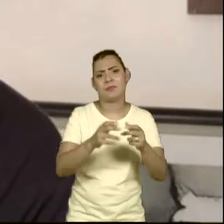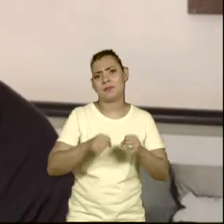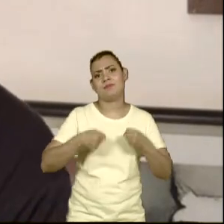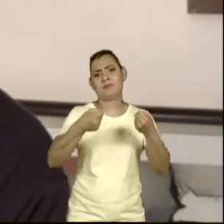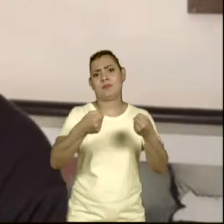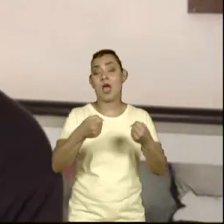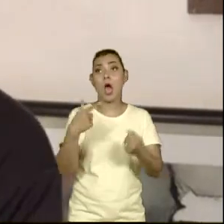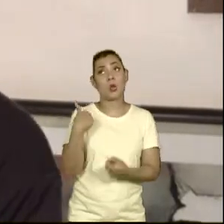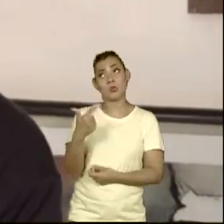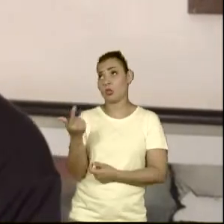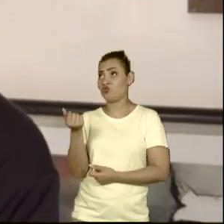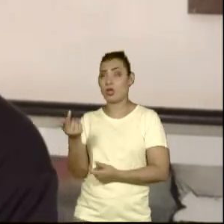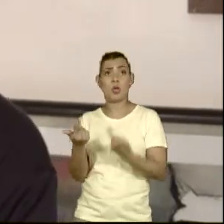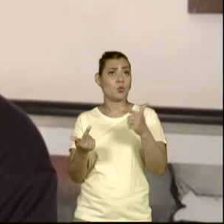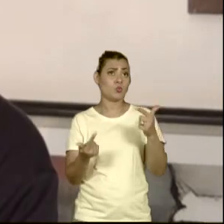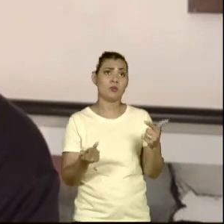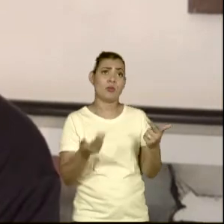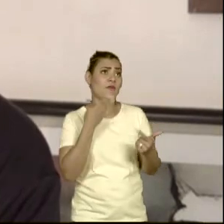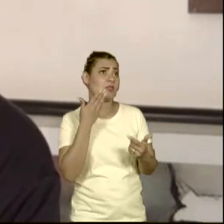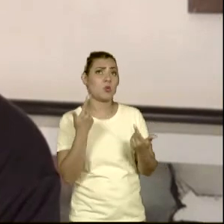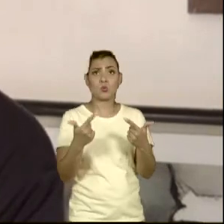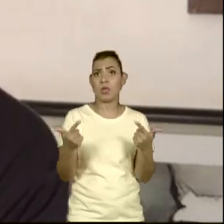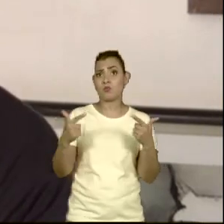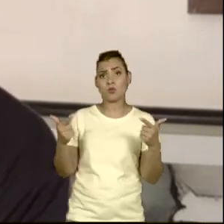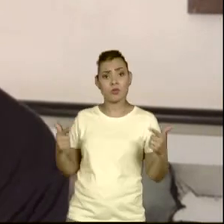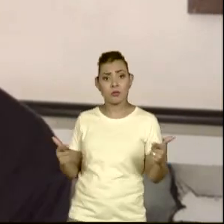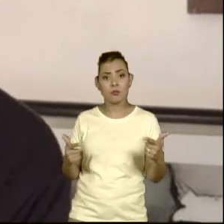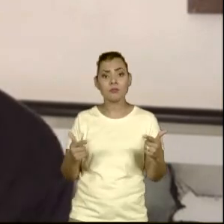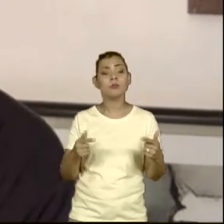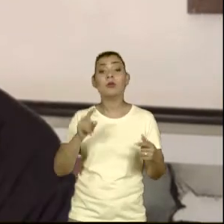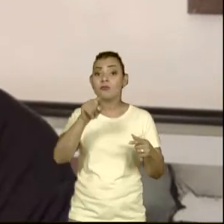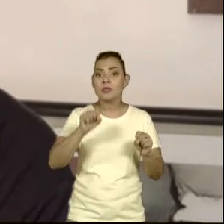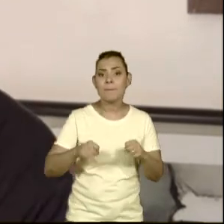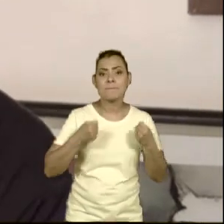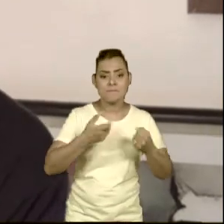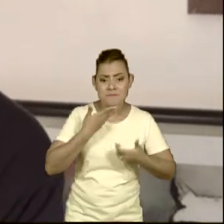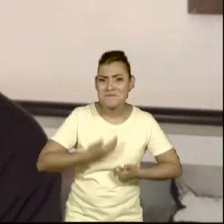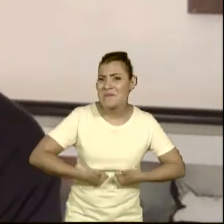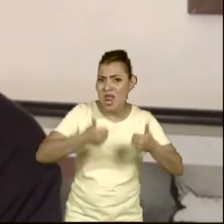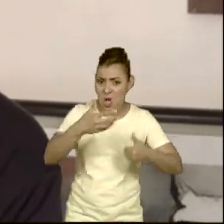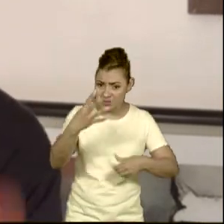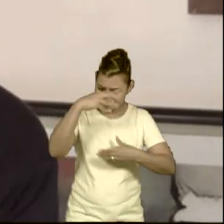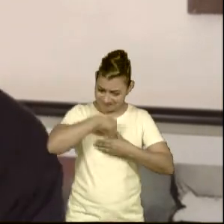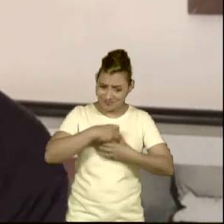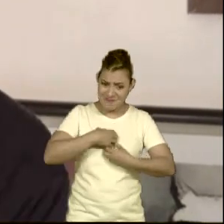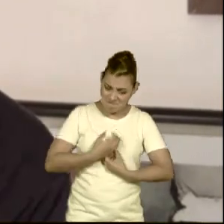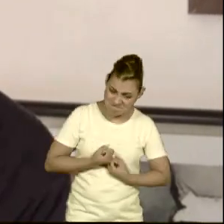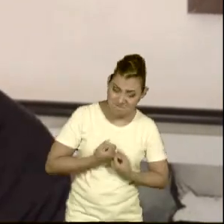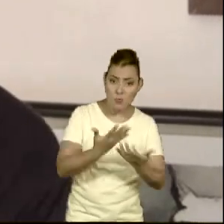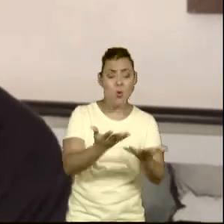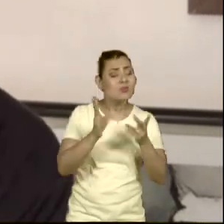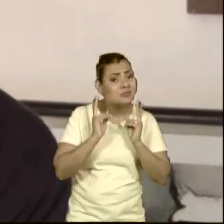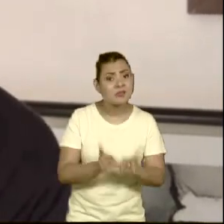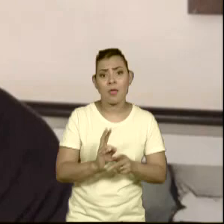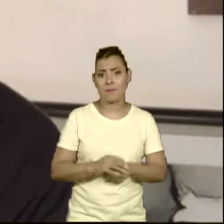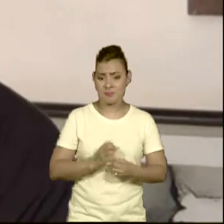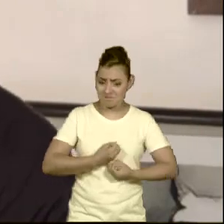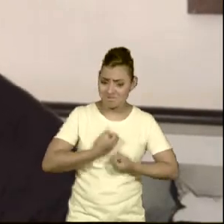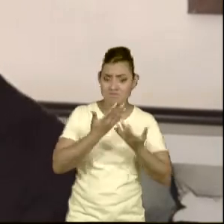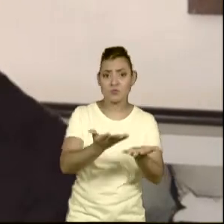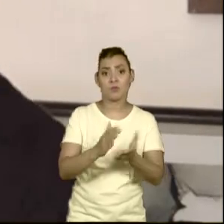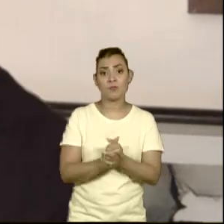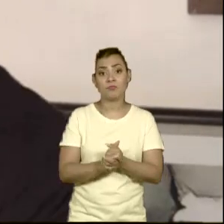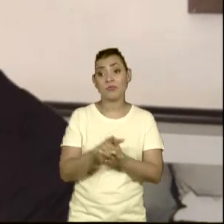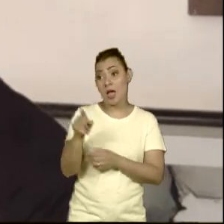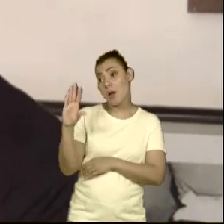Ah, mas eu não tenho dinheiro, eu não tenho recurso, eu não tenho a facilidade que você fez. Qual é o teu melhor dentro do que você pode fazer? Sempre, sempre. Ah, eu